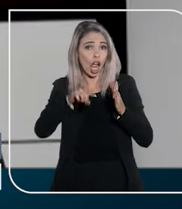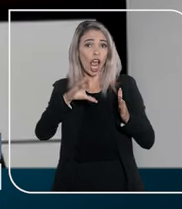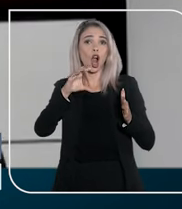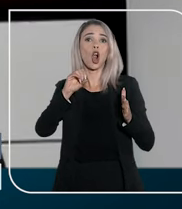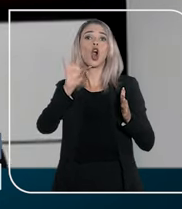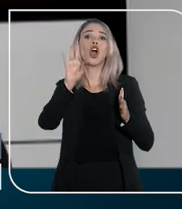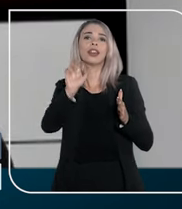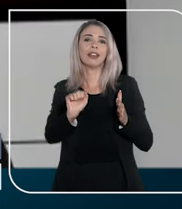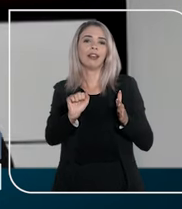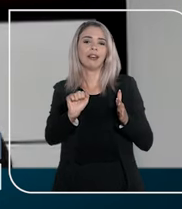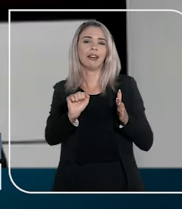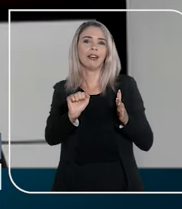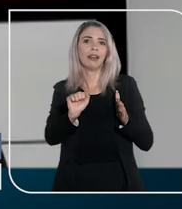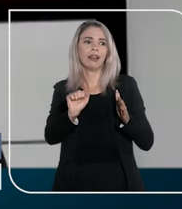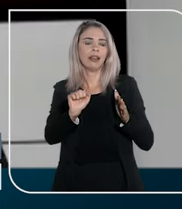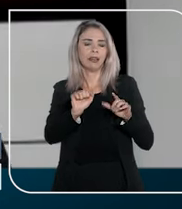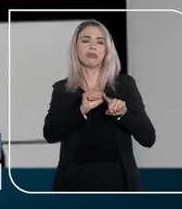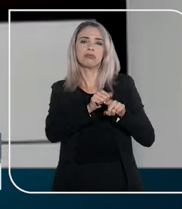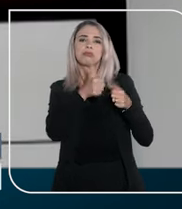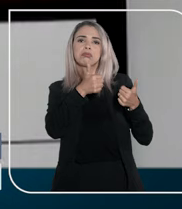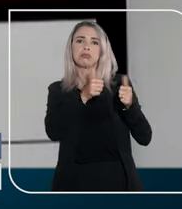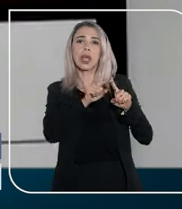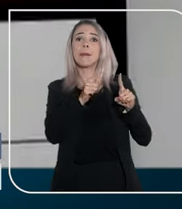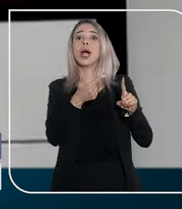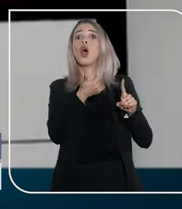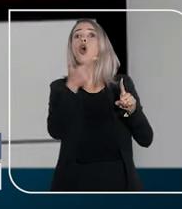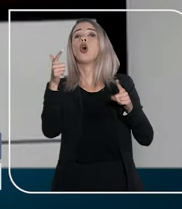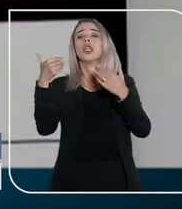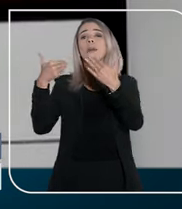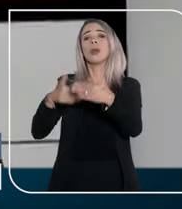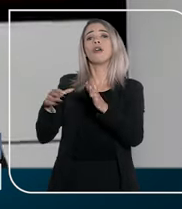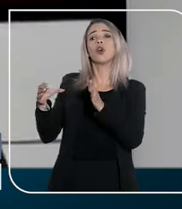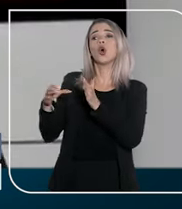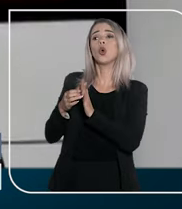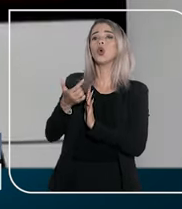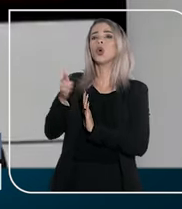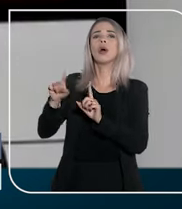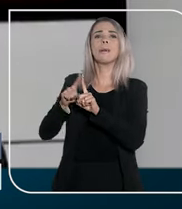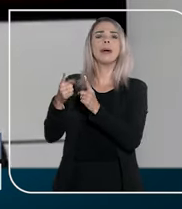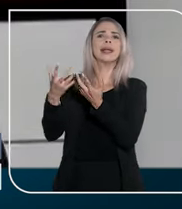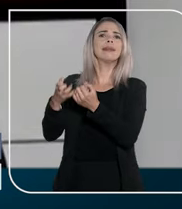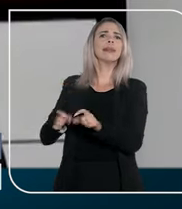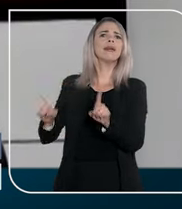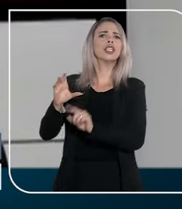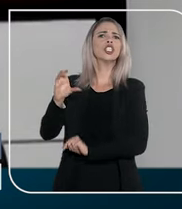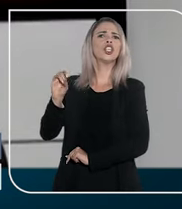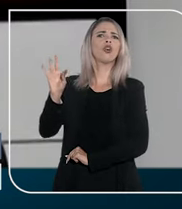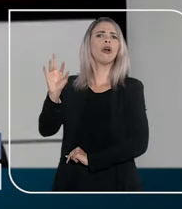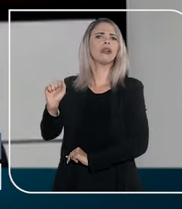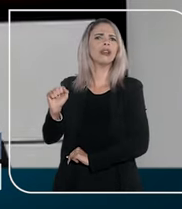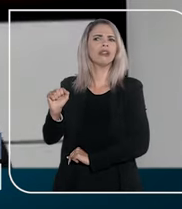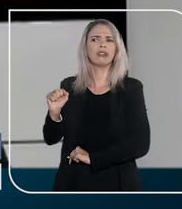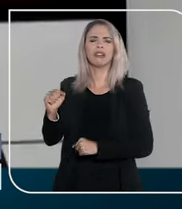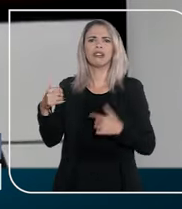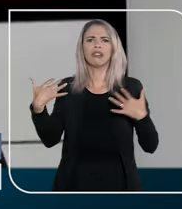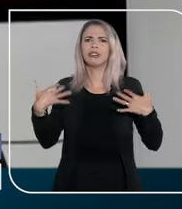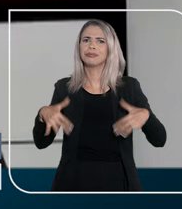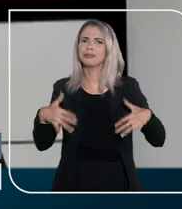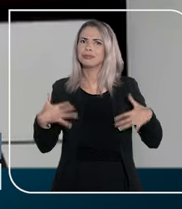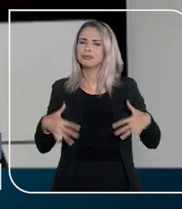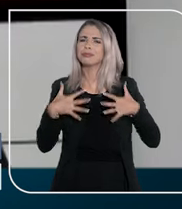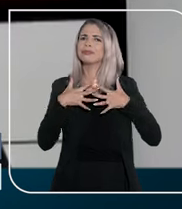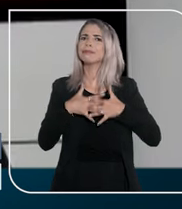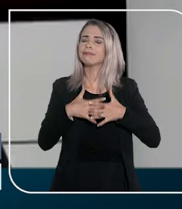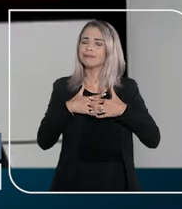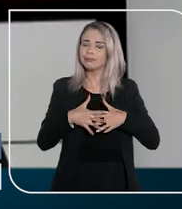cotista, e esse mesmo indivíduo faz um segundo concurso e não é considerado cotista. Então, nesses